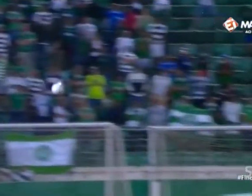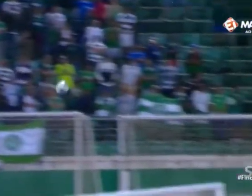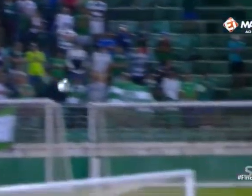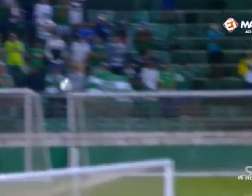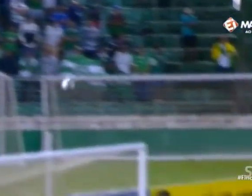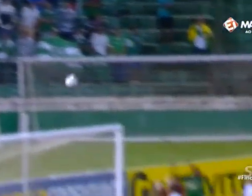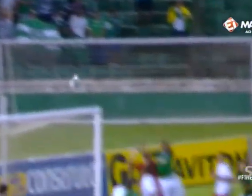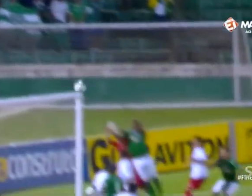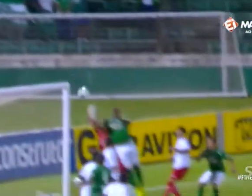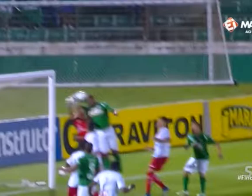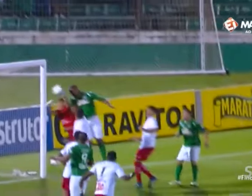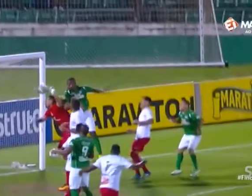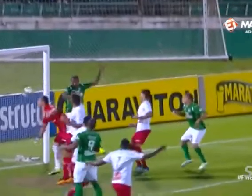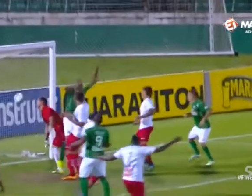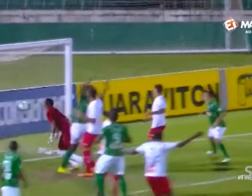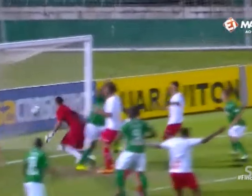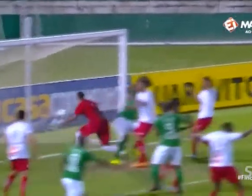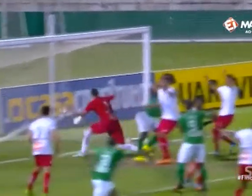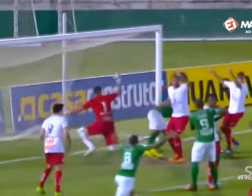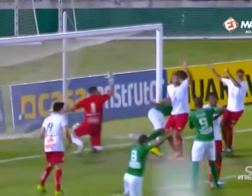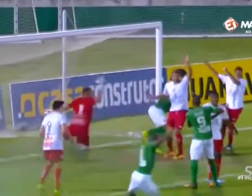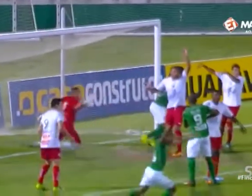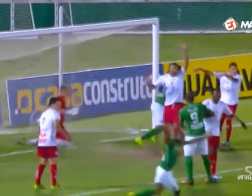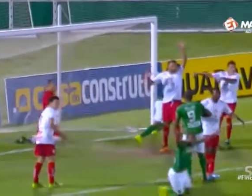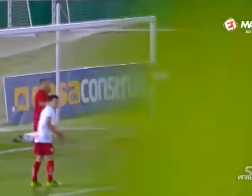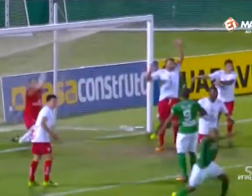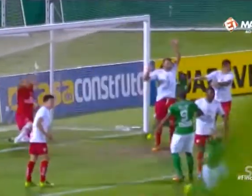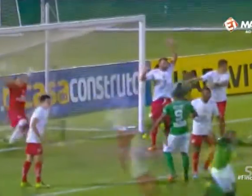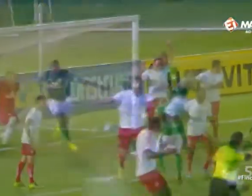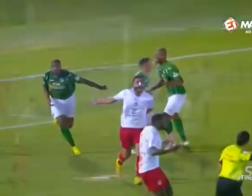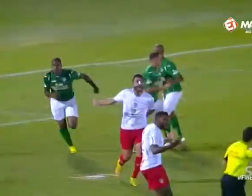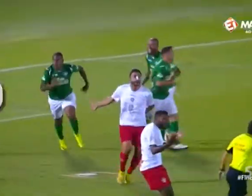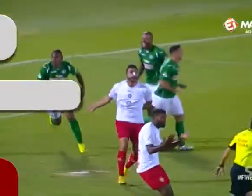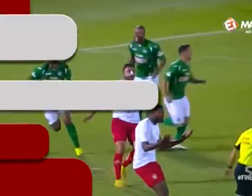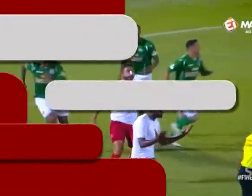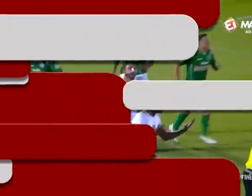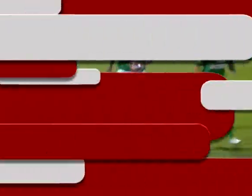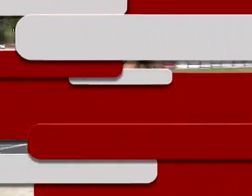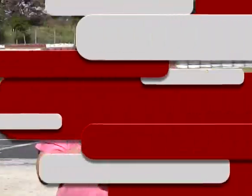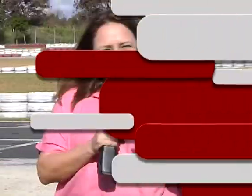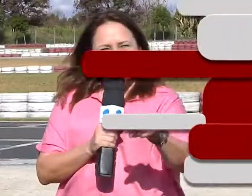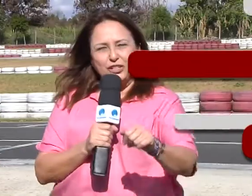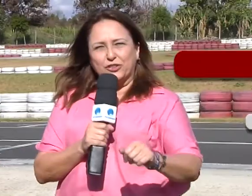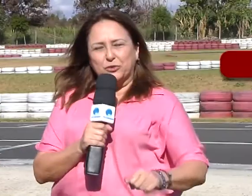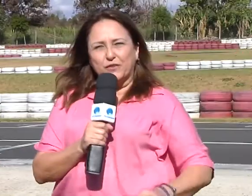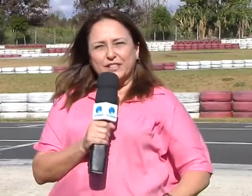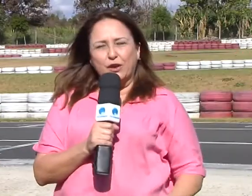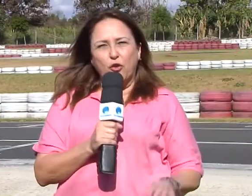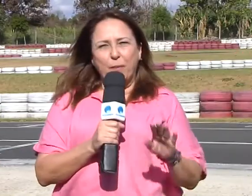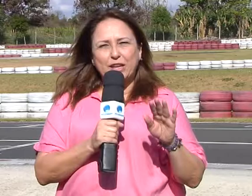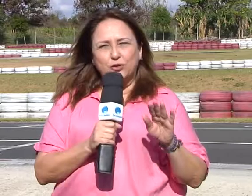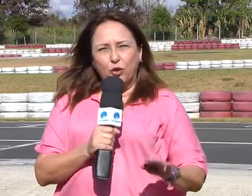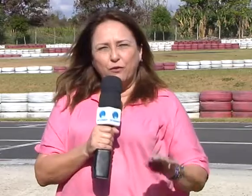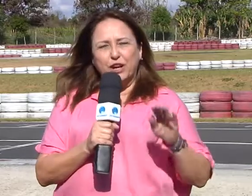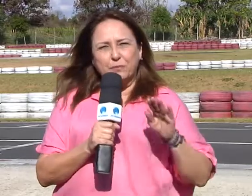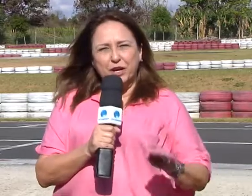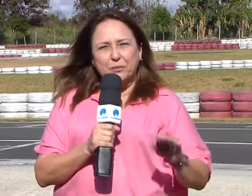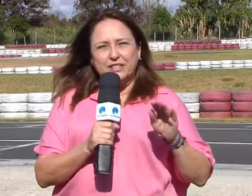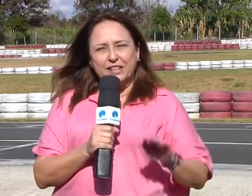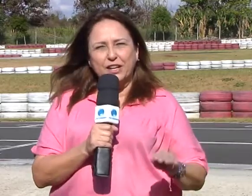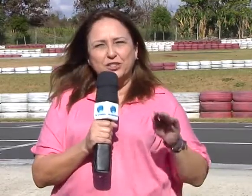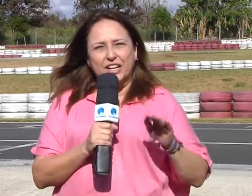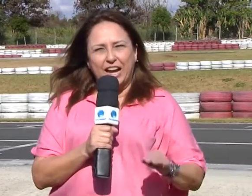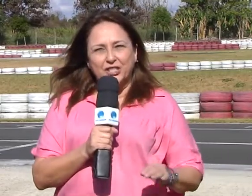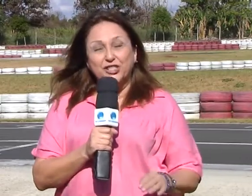clube campeão das 3 principais divisões do Campeonato Brasileiro de Futebol. Agora sim, nós vamos conversar com o mais novo